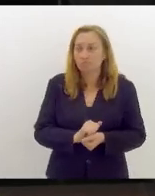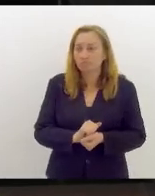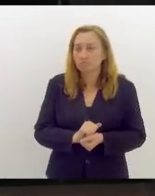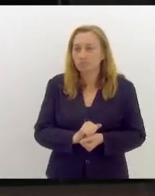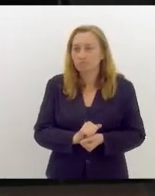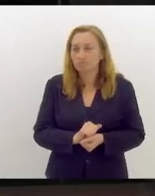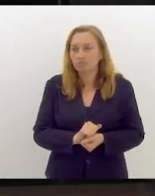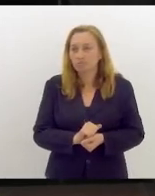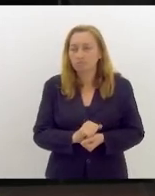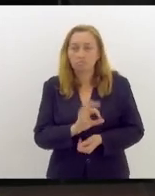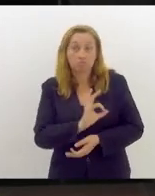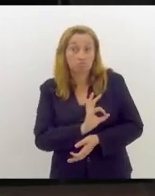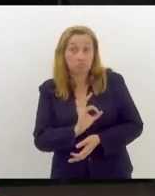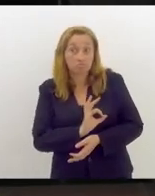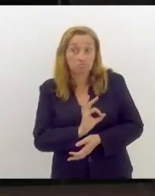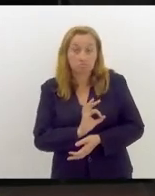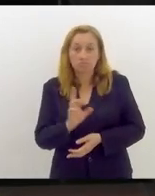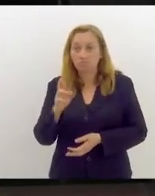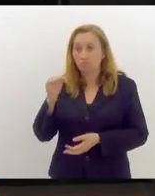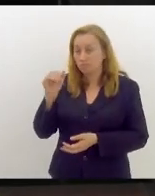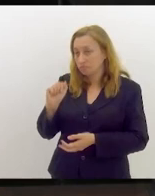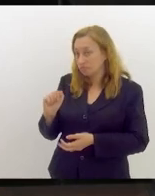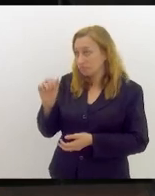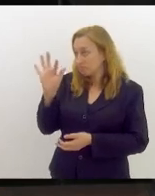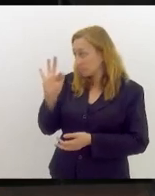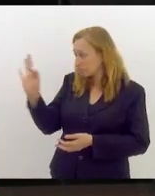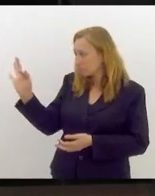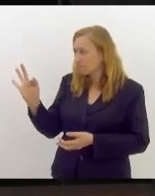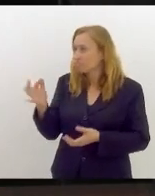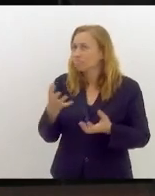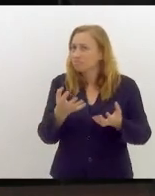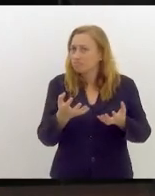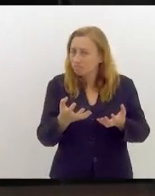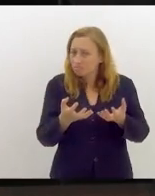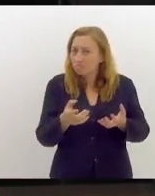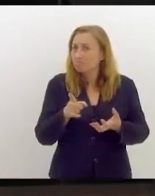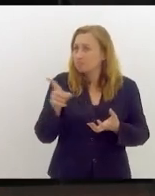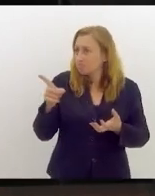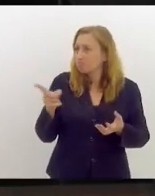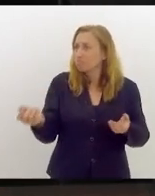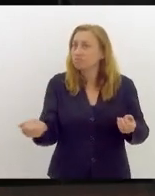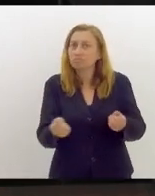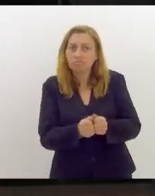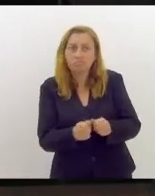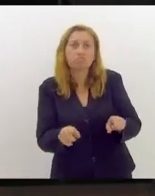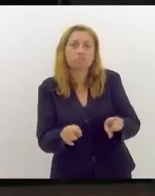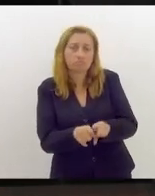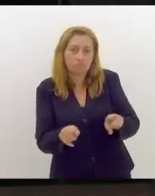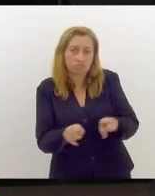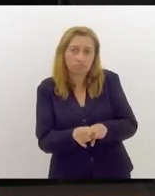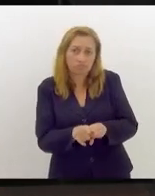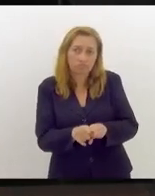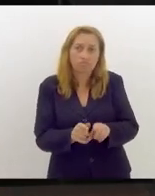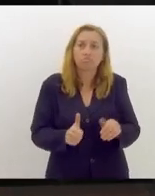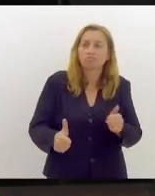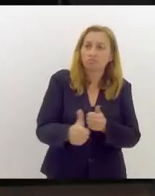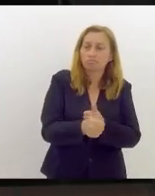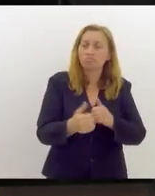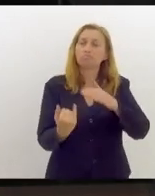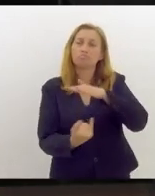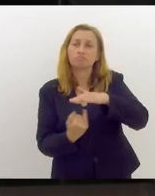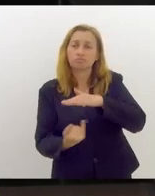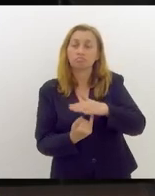da Polícia Rodoviária Federal tentando eles se colocarem à frente das